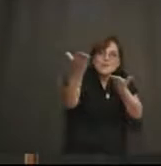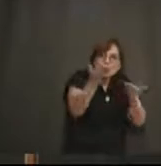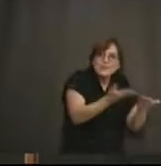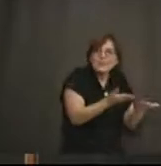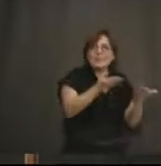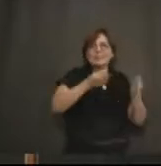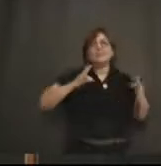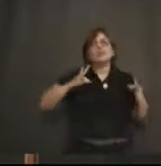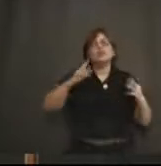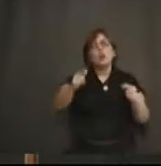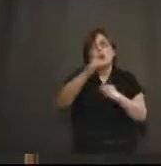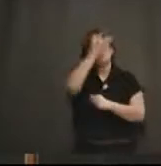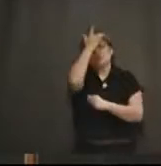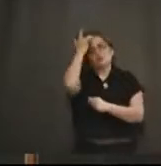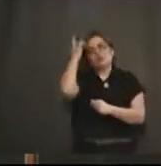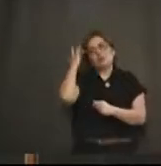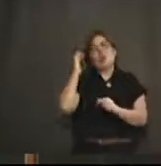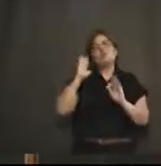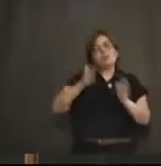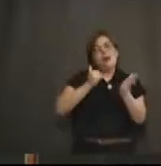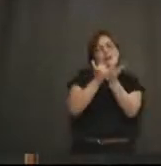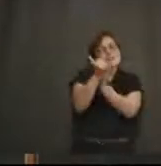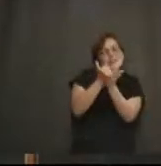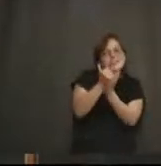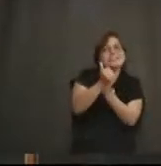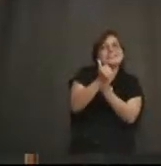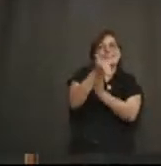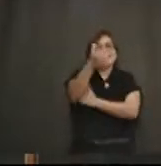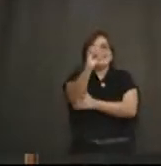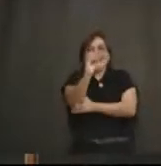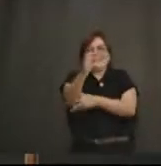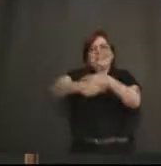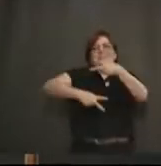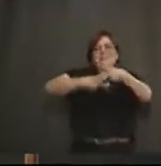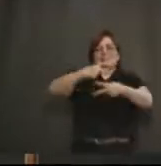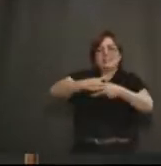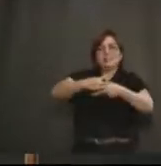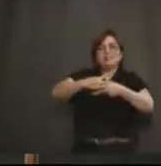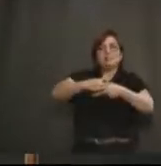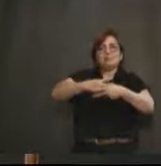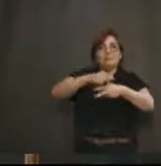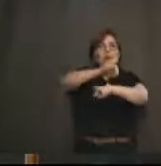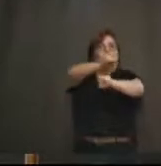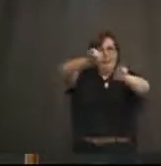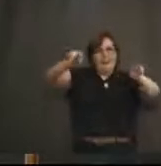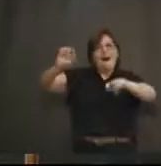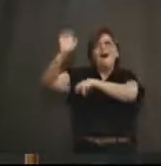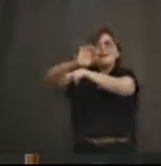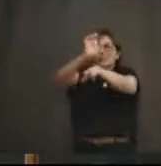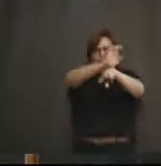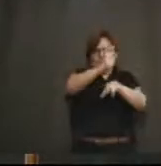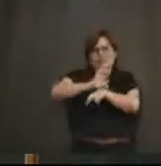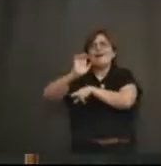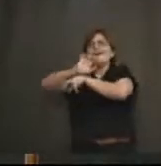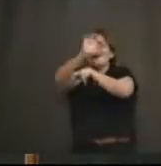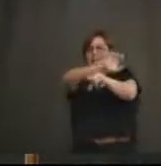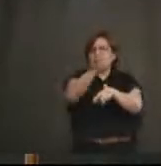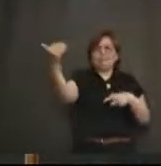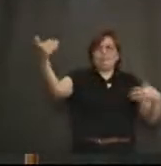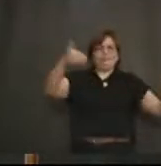os inscritos na 10ª Bienal. Temos muitos estados representados pelos participantes desse evento.